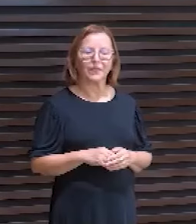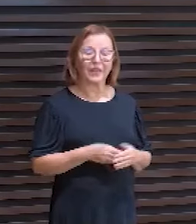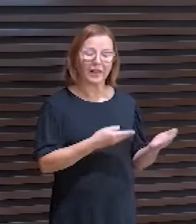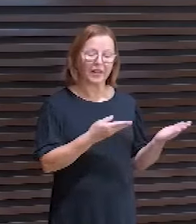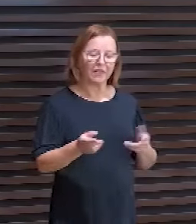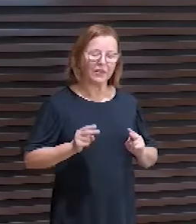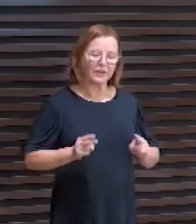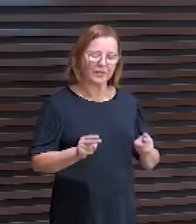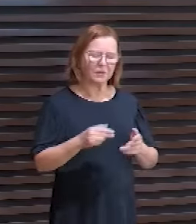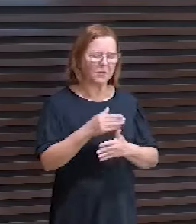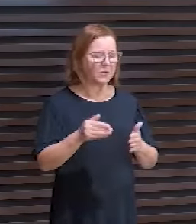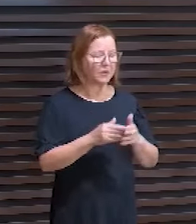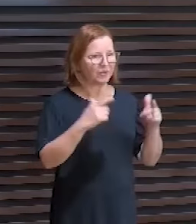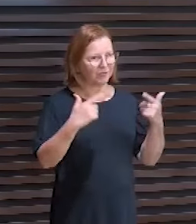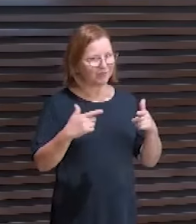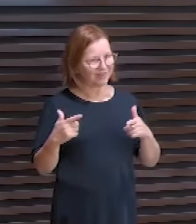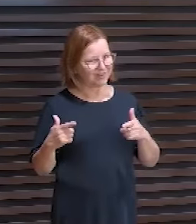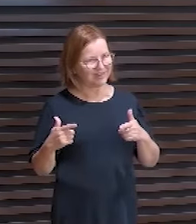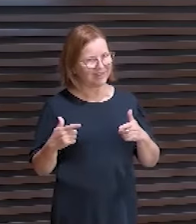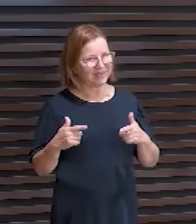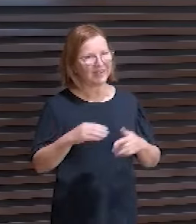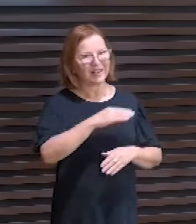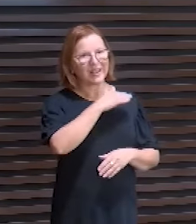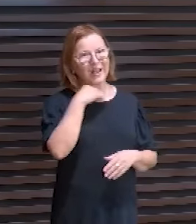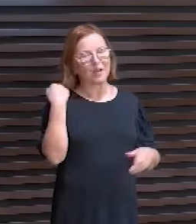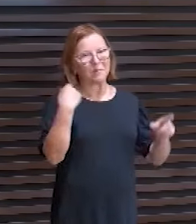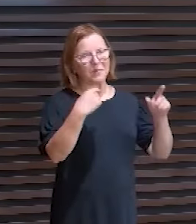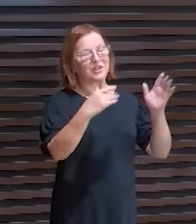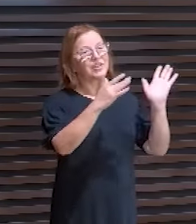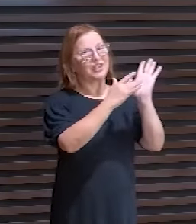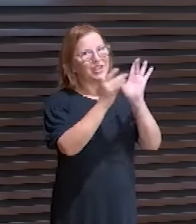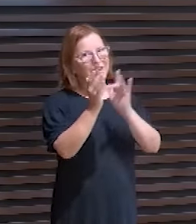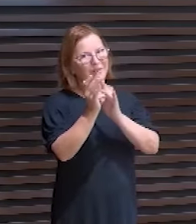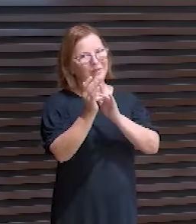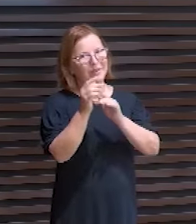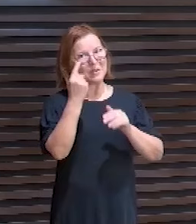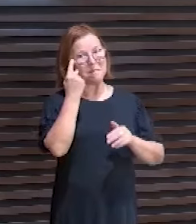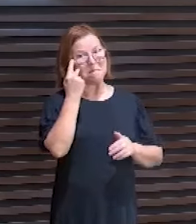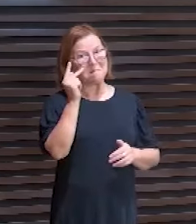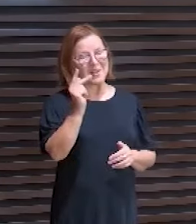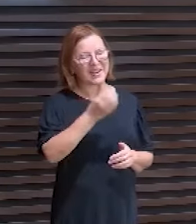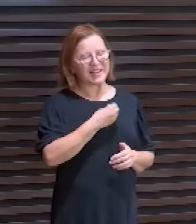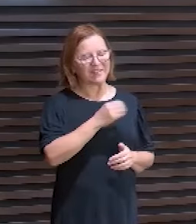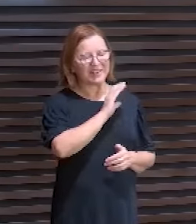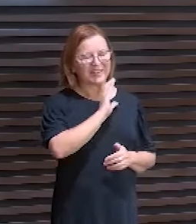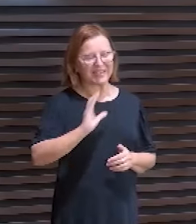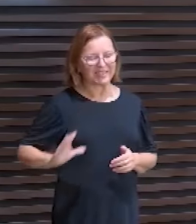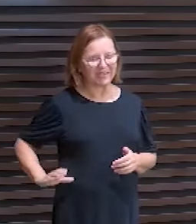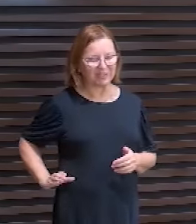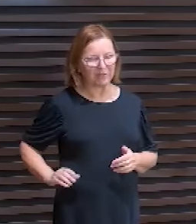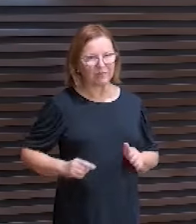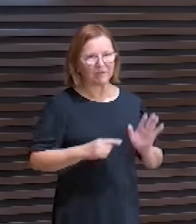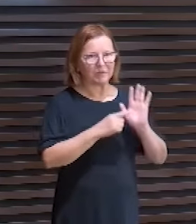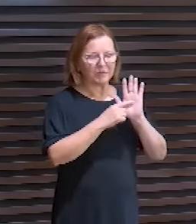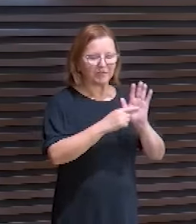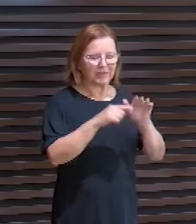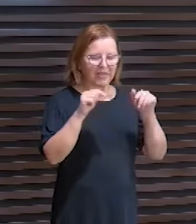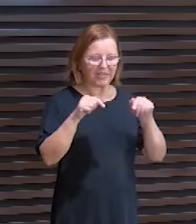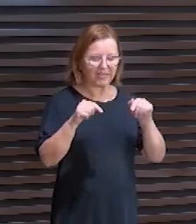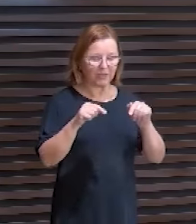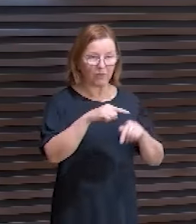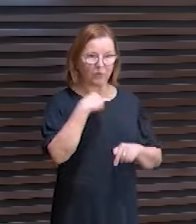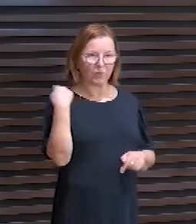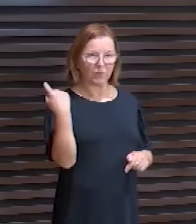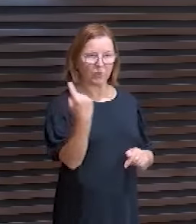parte o morrer de Jesus para que a vida de Cristo se manifeste aqui no nosso corpo